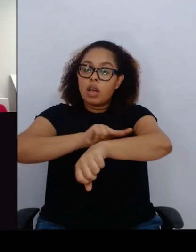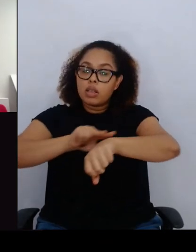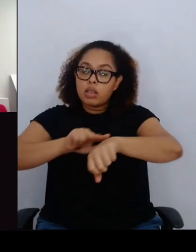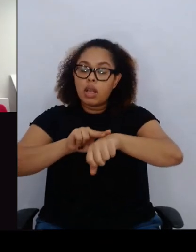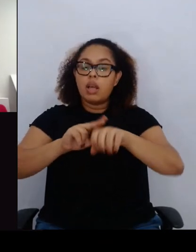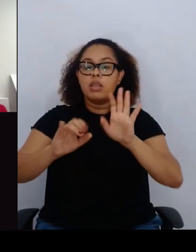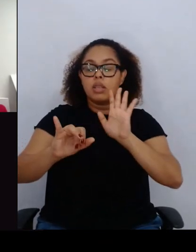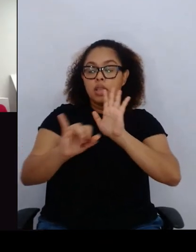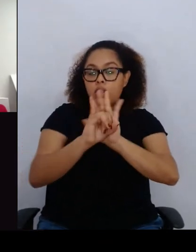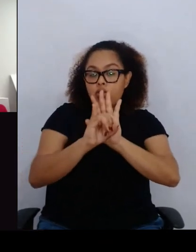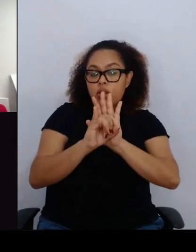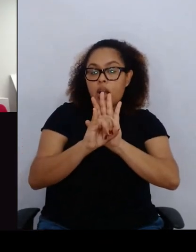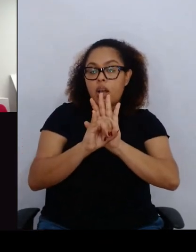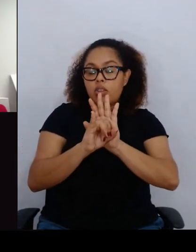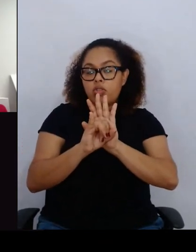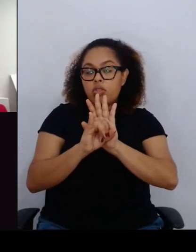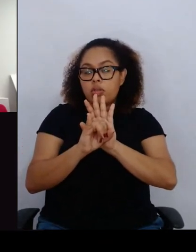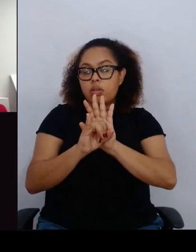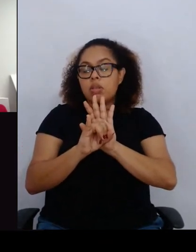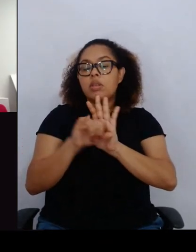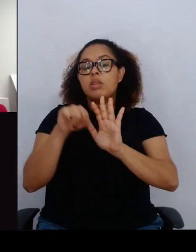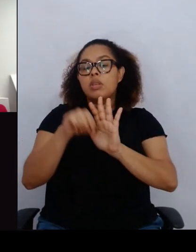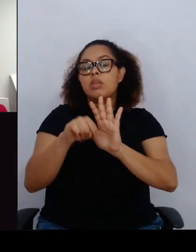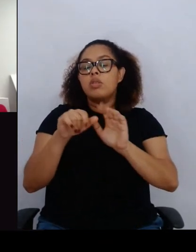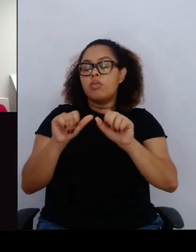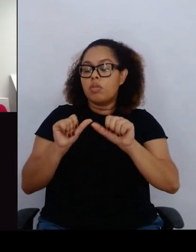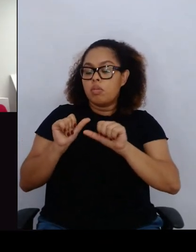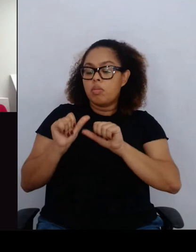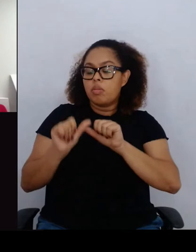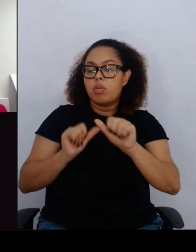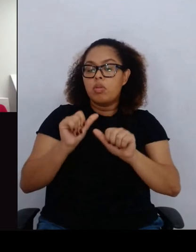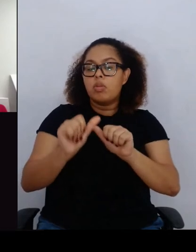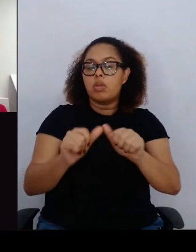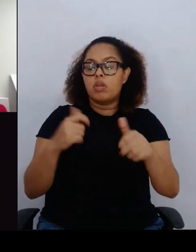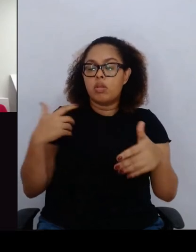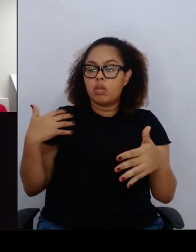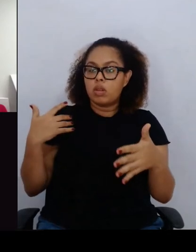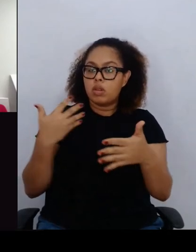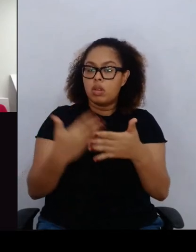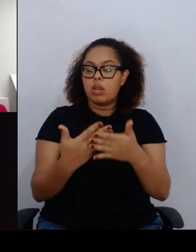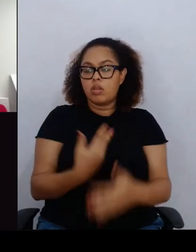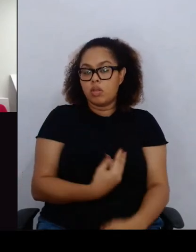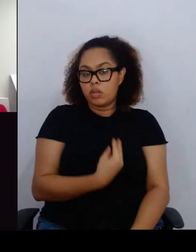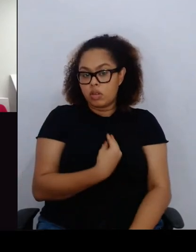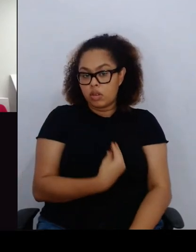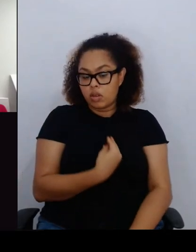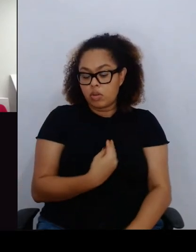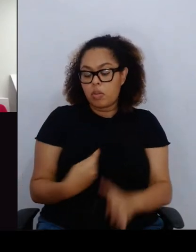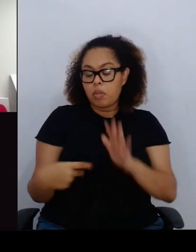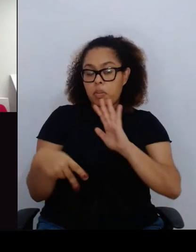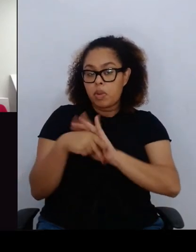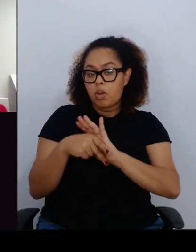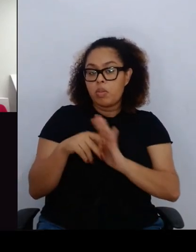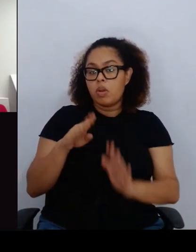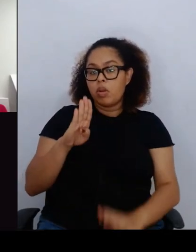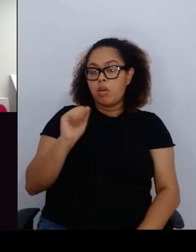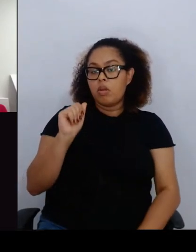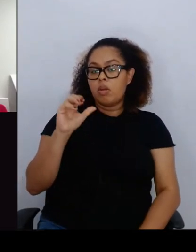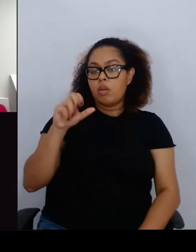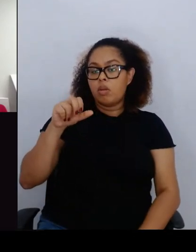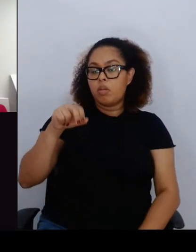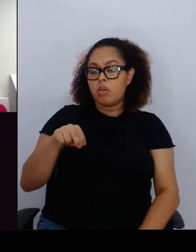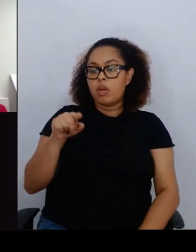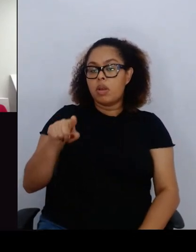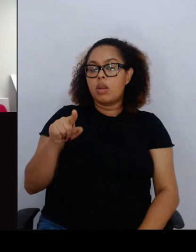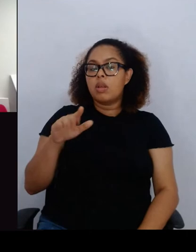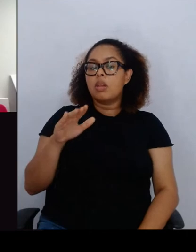certamente isso foi mudando muito né ao longo da vida do Francis Bacon né que ele morreu apenas em